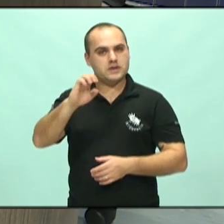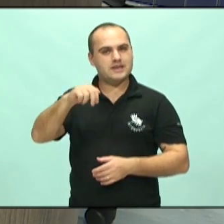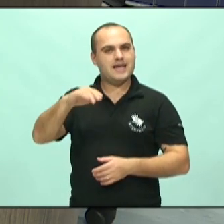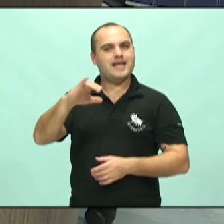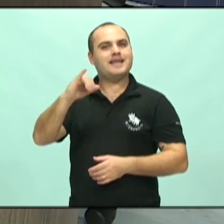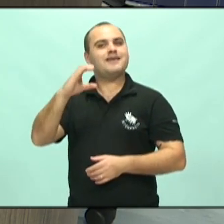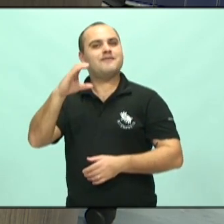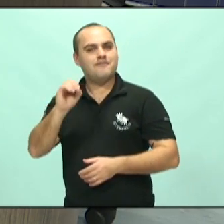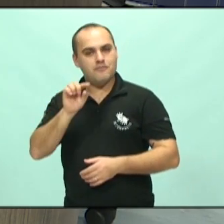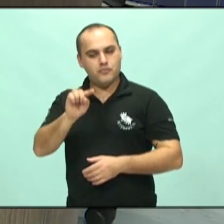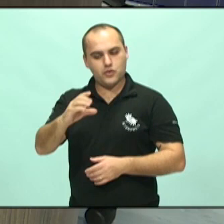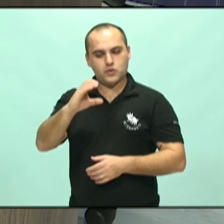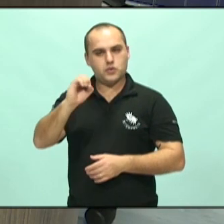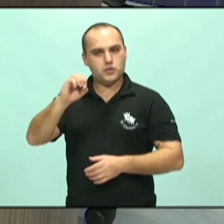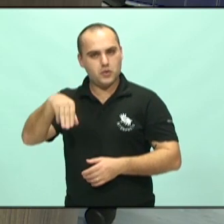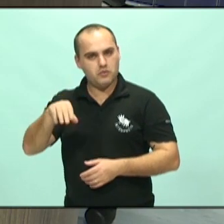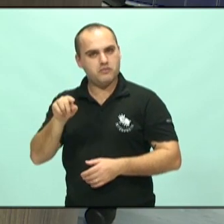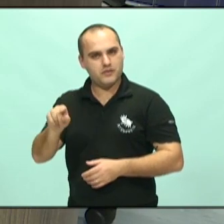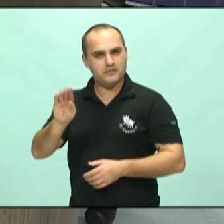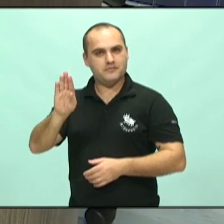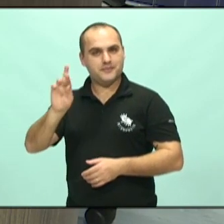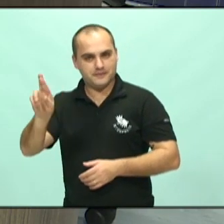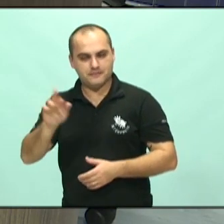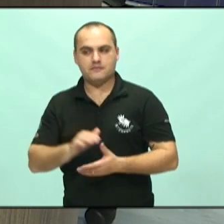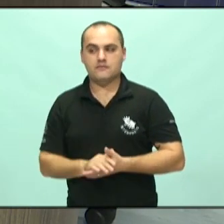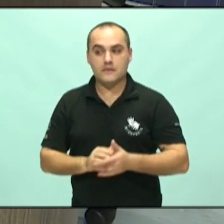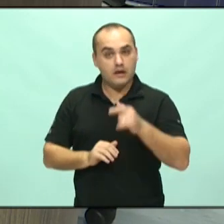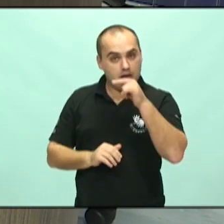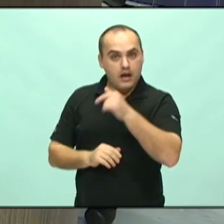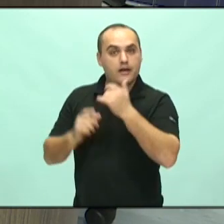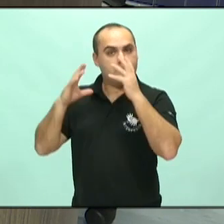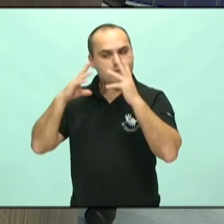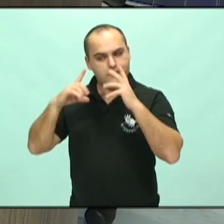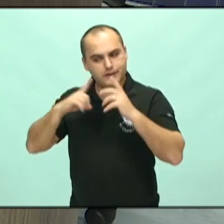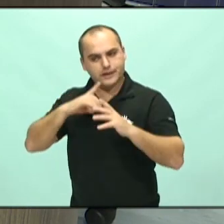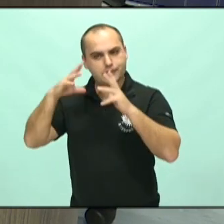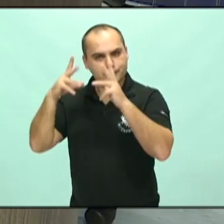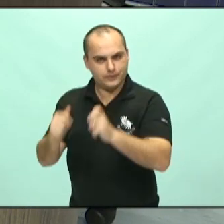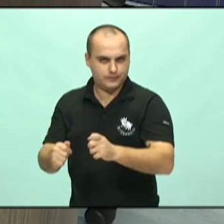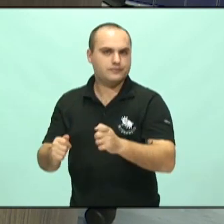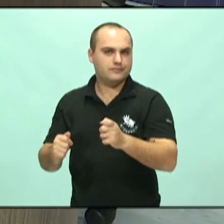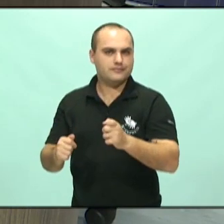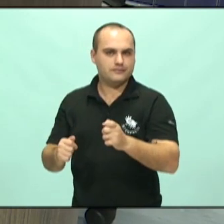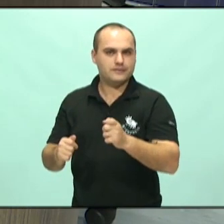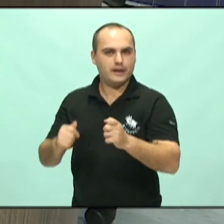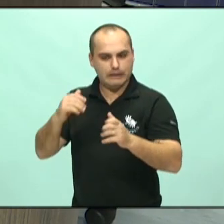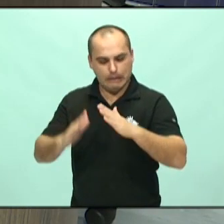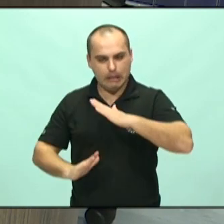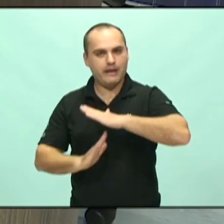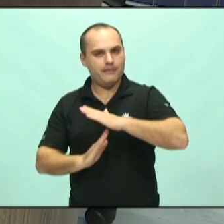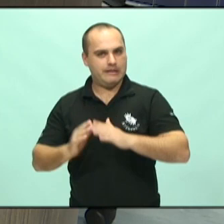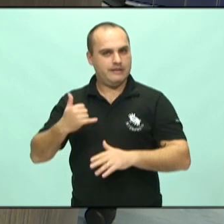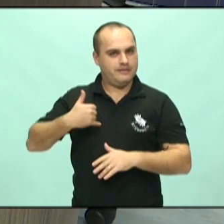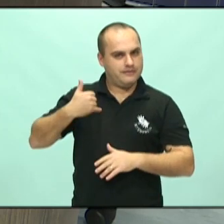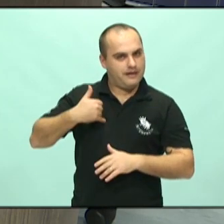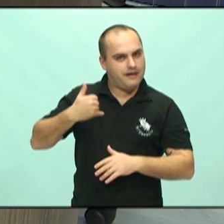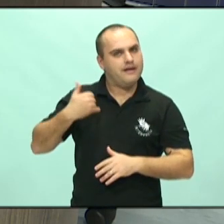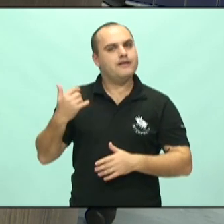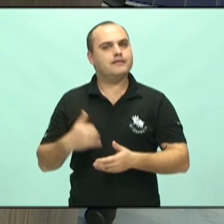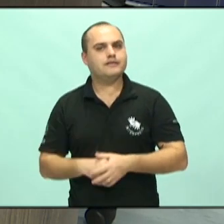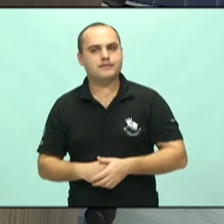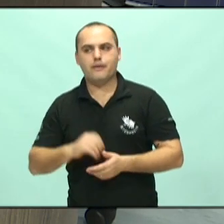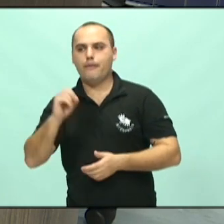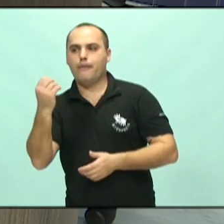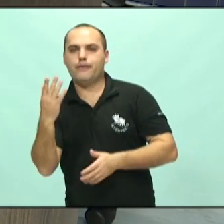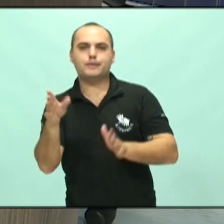portocênico.com.br. Lá tem tudo. Classificação etária, que é muito importante, né? Para a criança não chegar no espetáculo de adulto, ou chegar lá